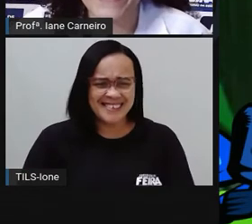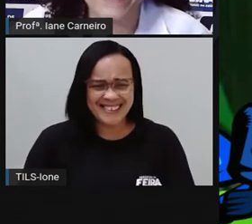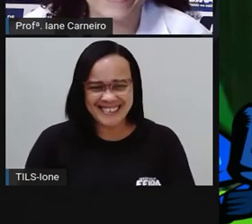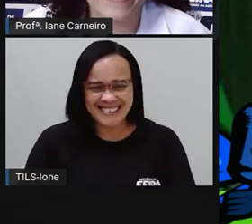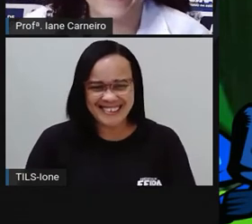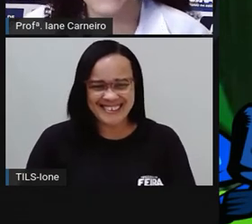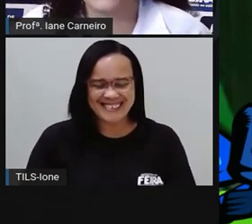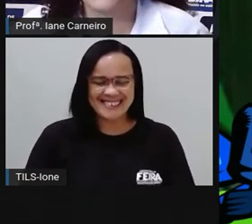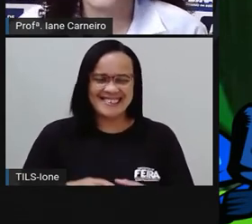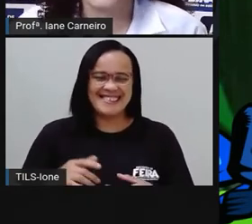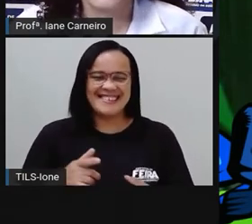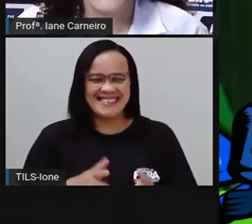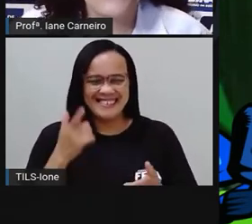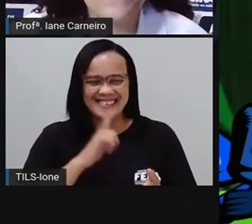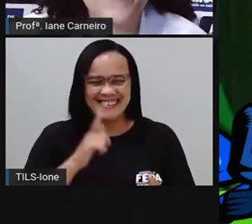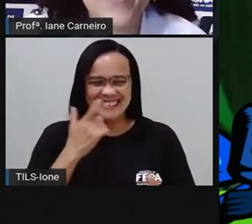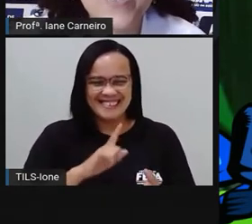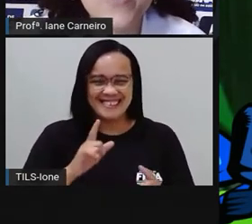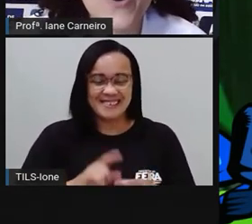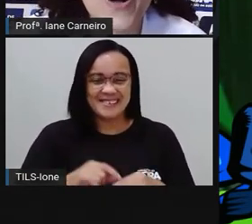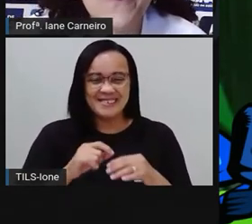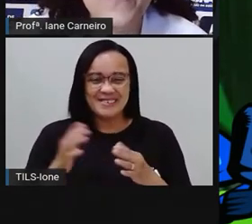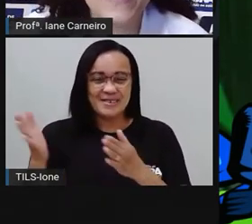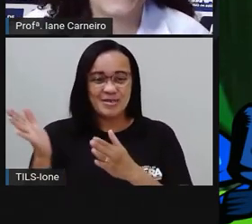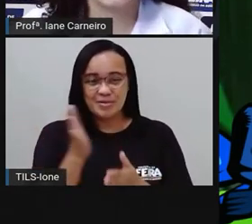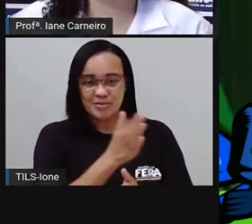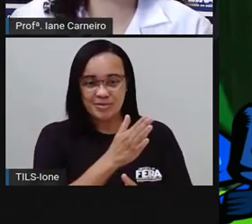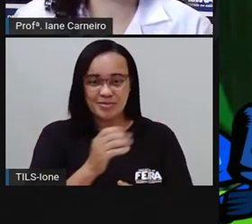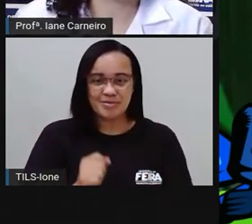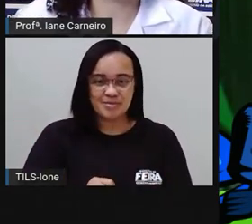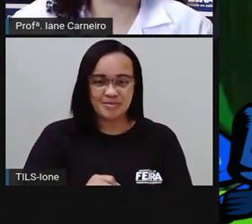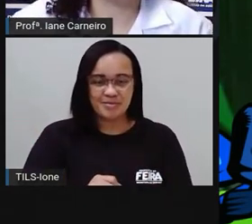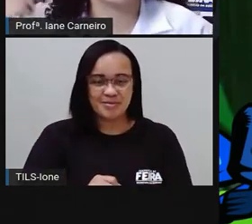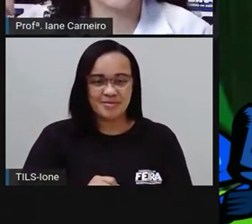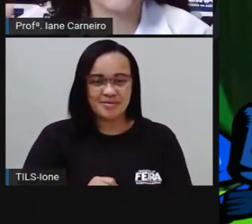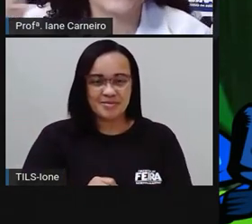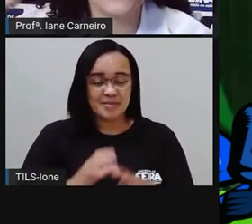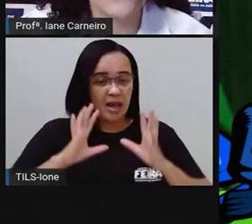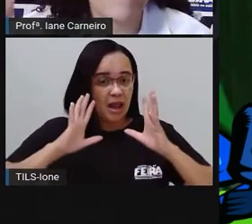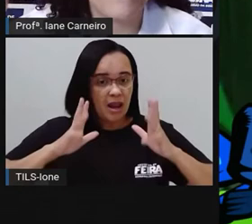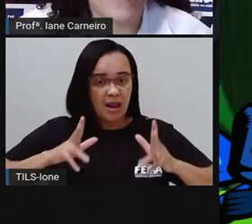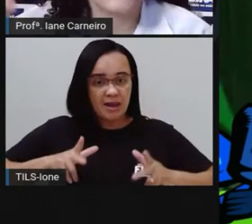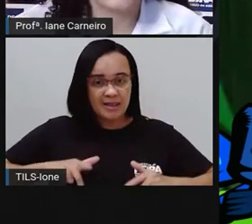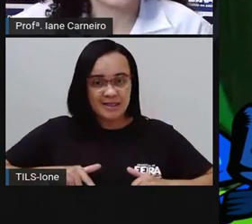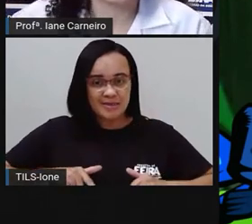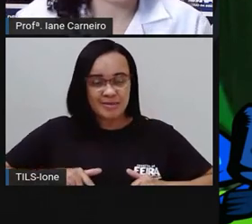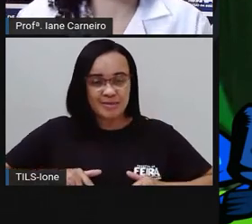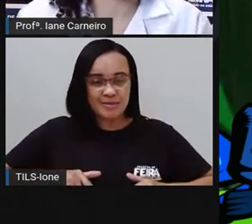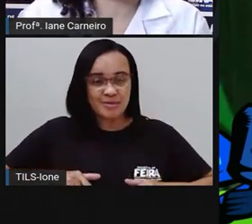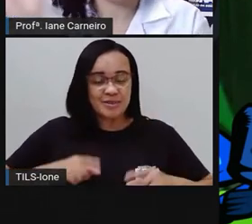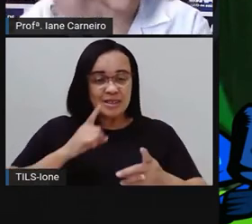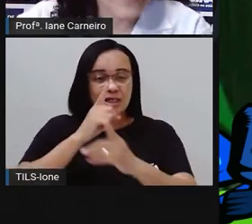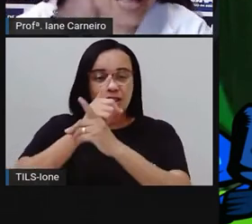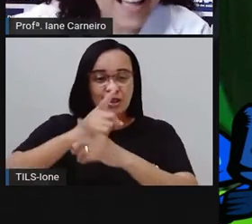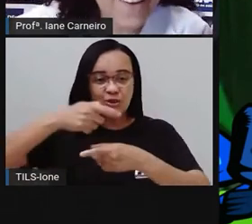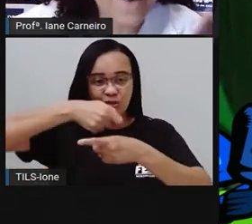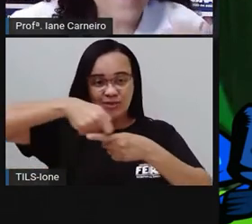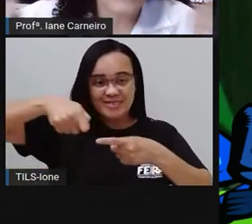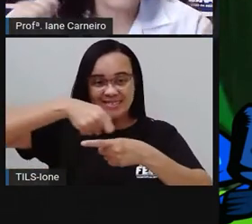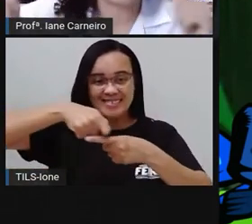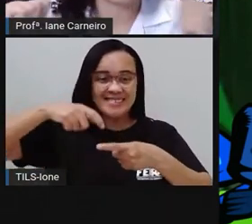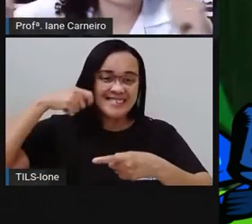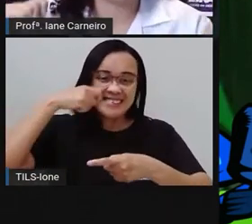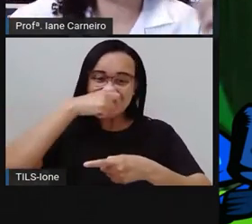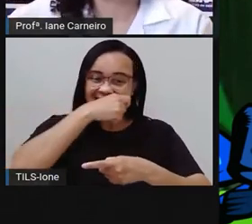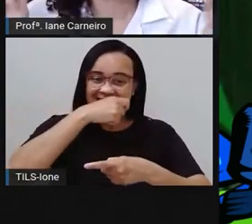Ione. O próximo, ó, higiene. Encontre uma pasta de dente. Corre lá,